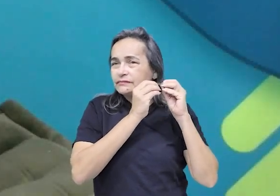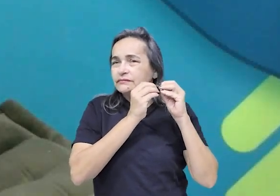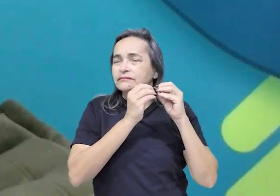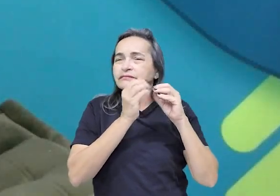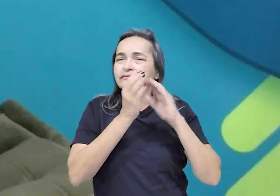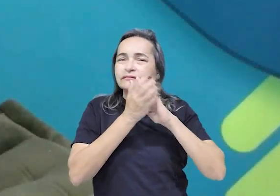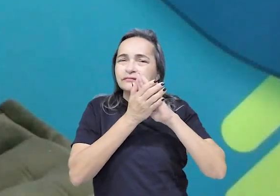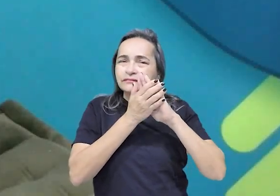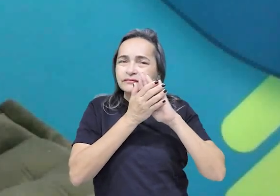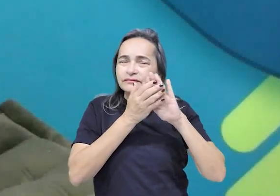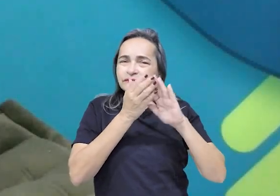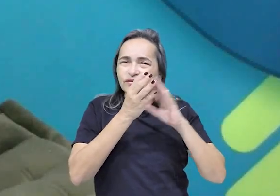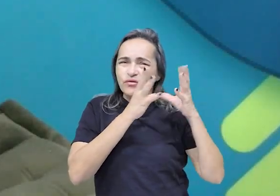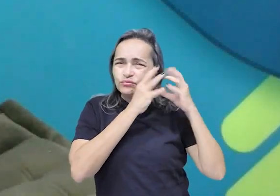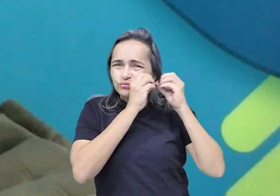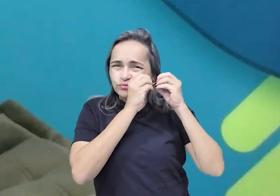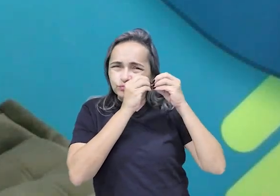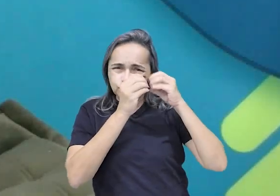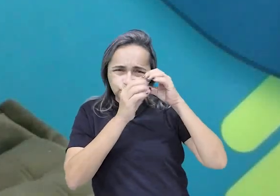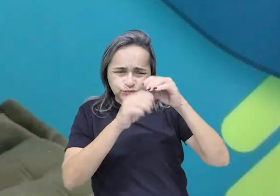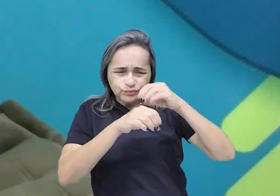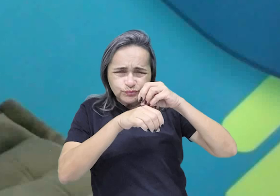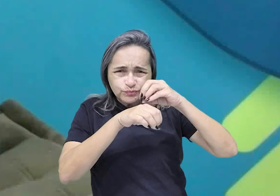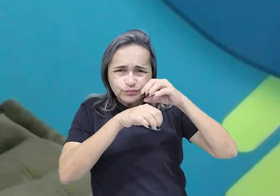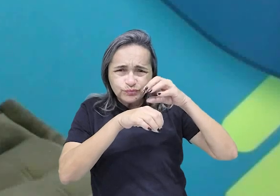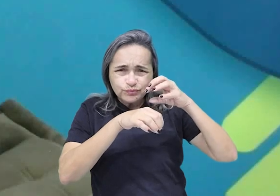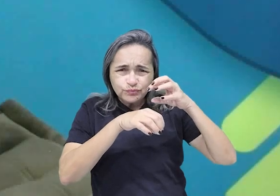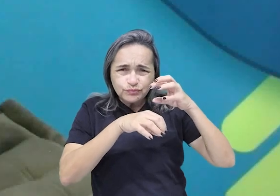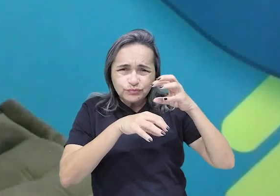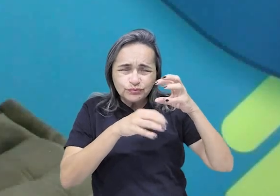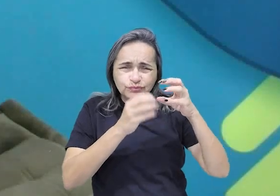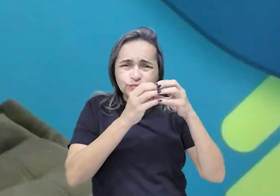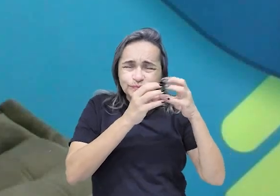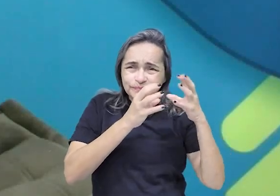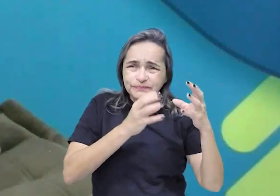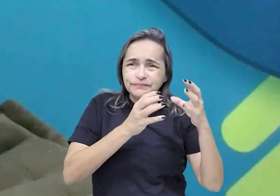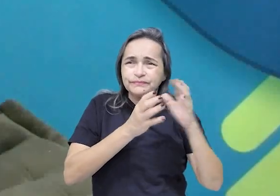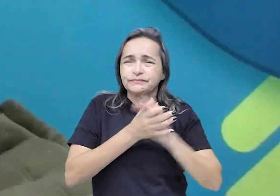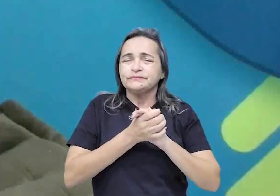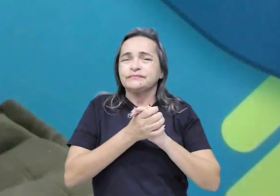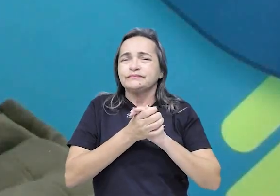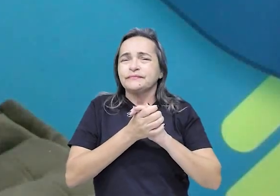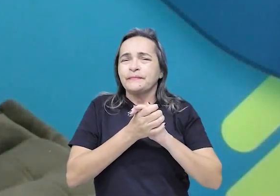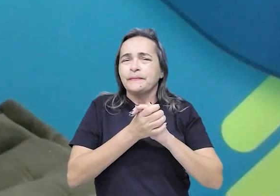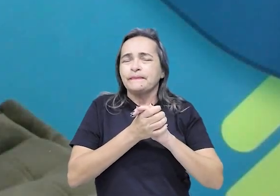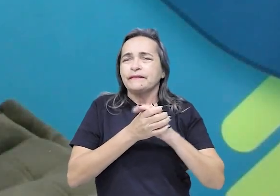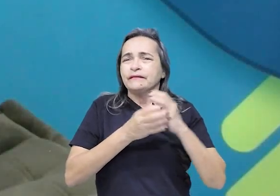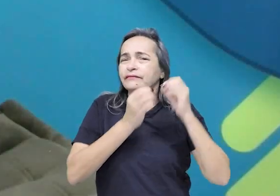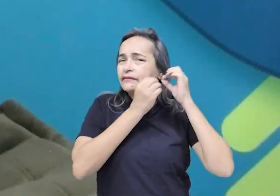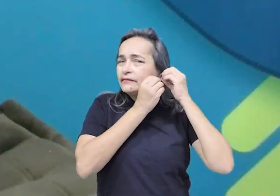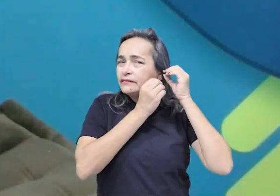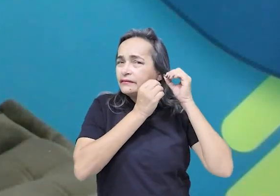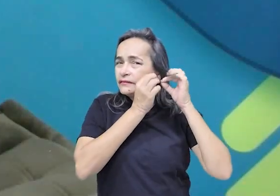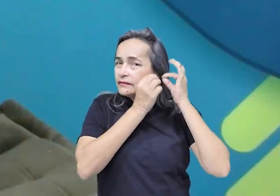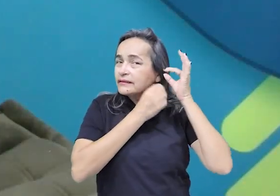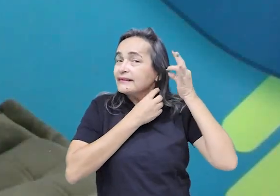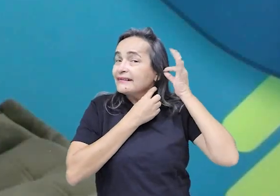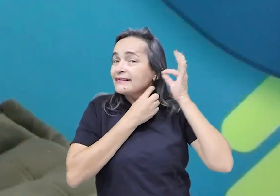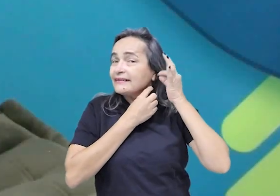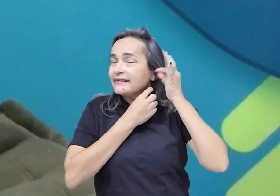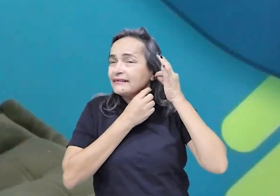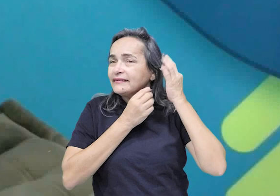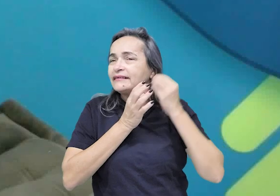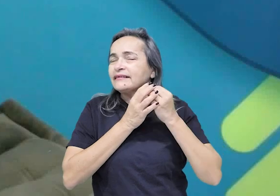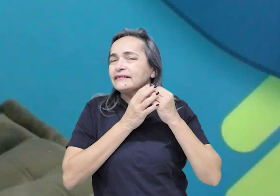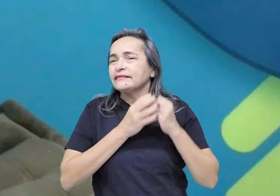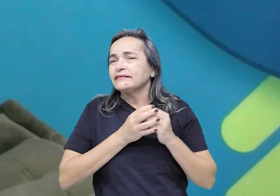vai formando, né, aquelas rolinhas, ela vai espessando. Então, quando ela vai se espessando, ela vai pesando, vai